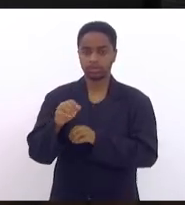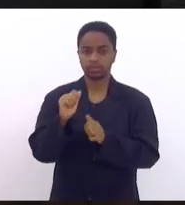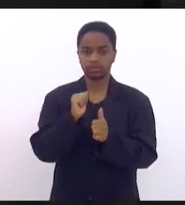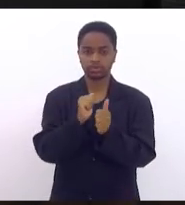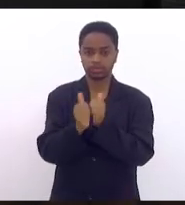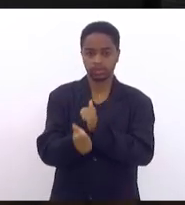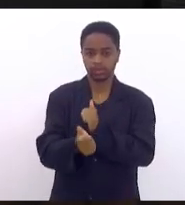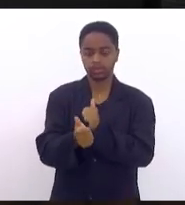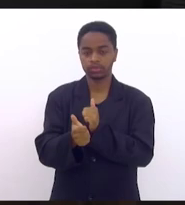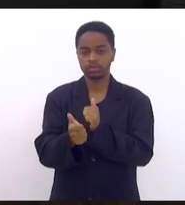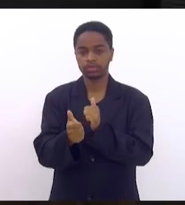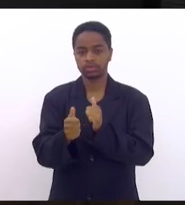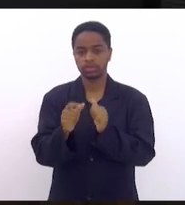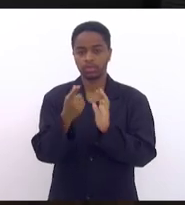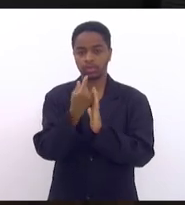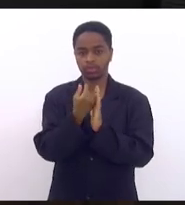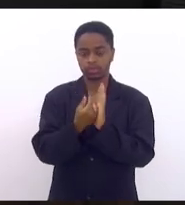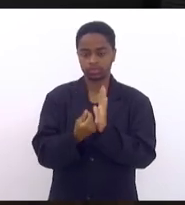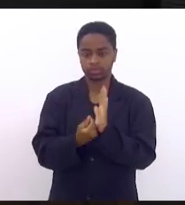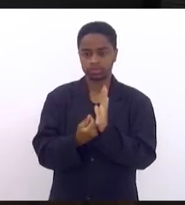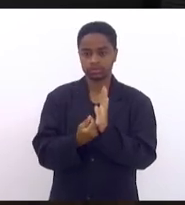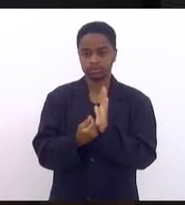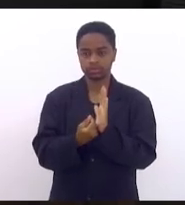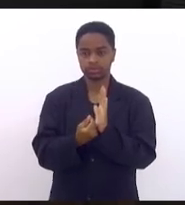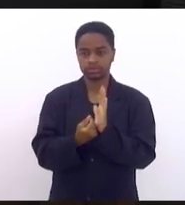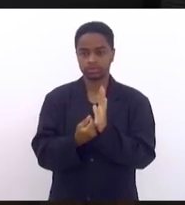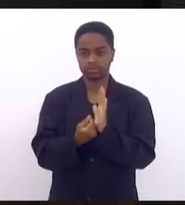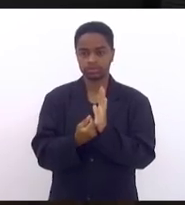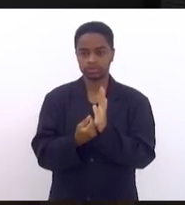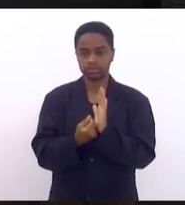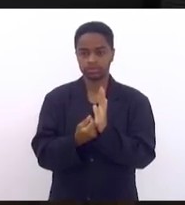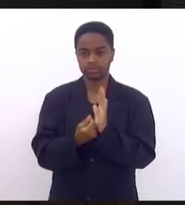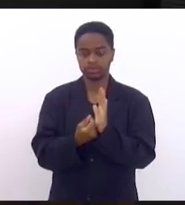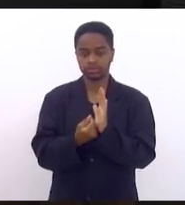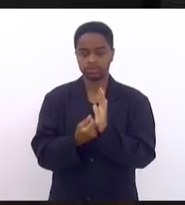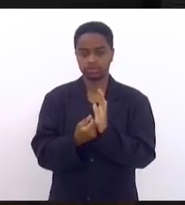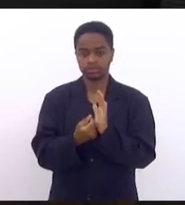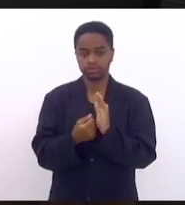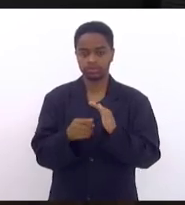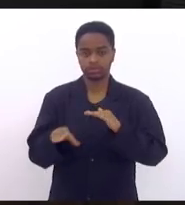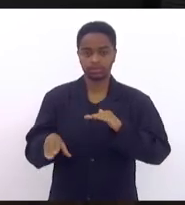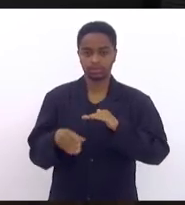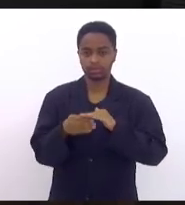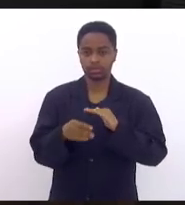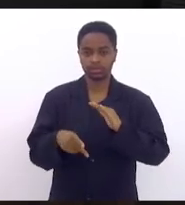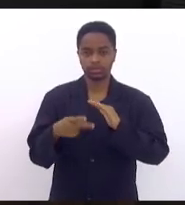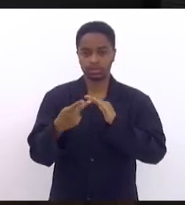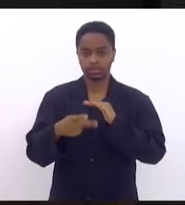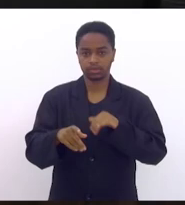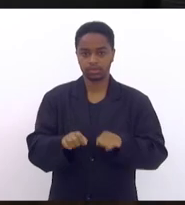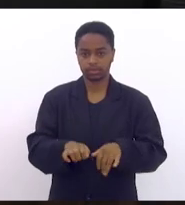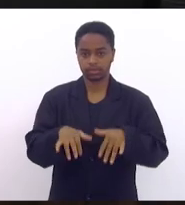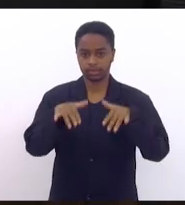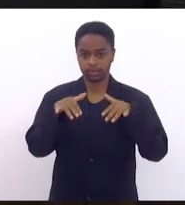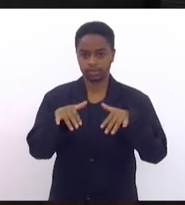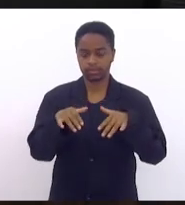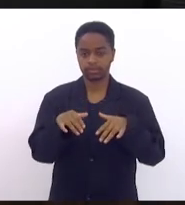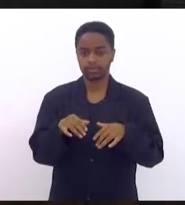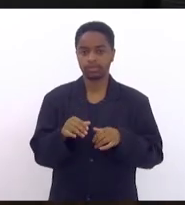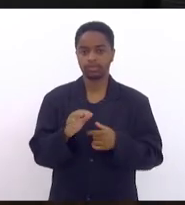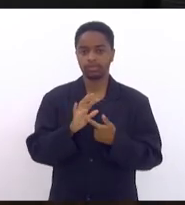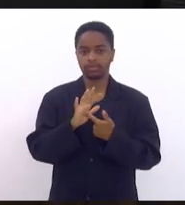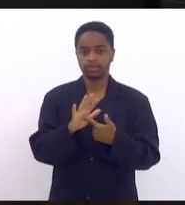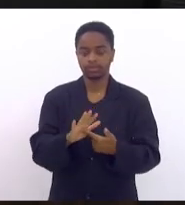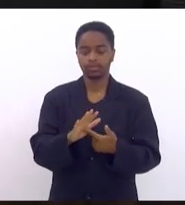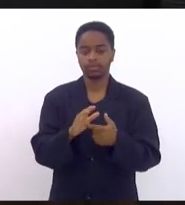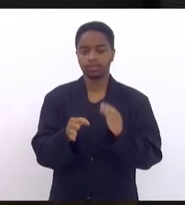Esporte e Lazer, Orçamento, Finanças, Fiscalização Financeira e Controle, a emenda de plenário. Para emitir parecer pela